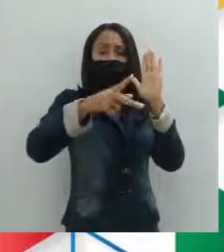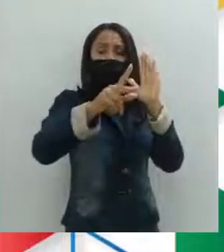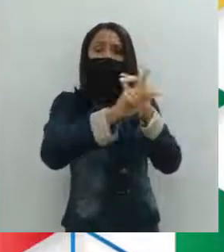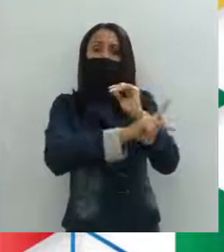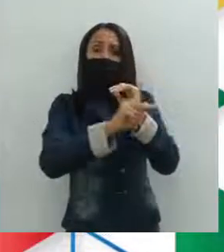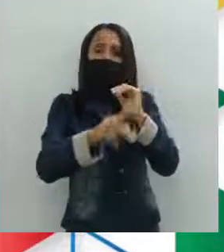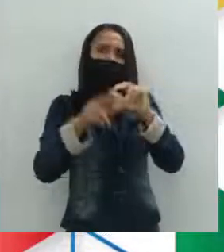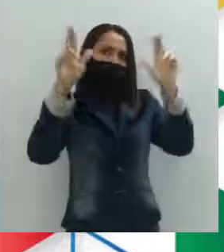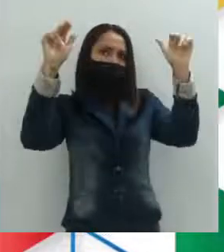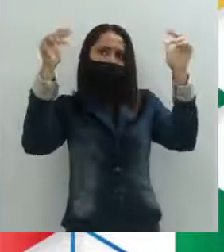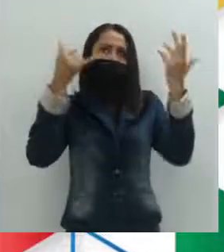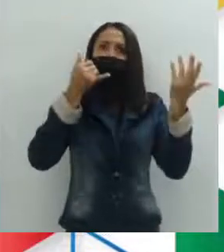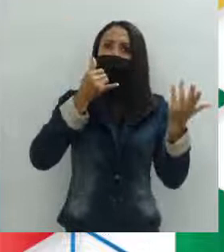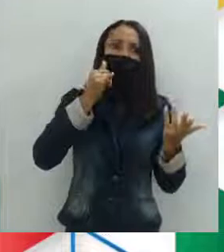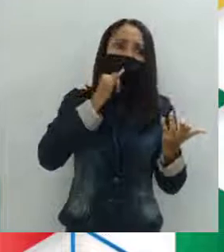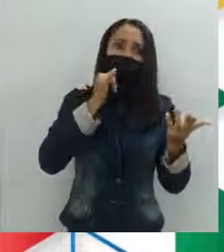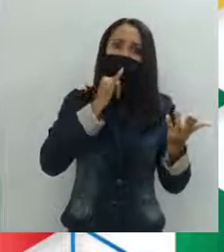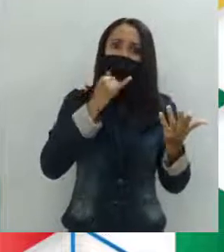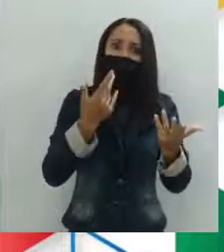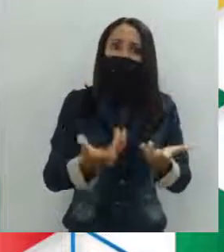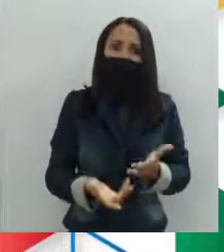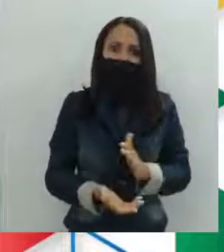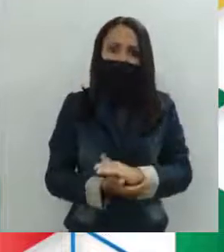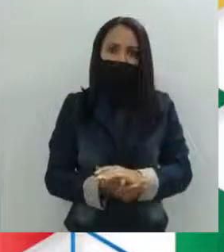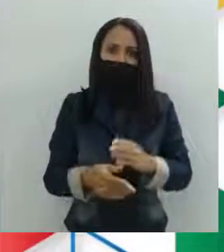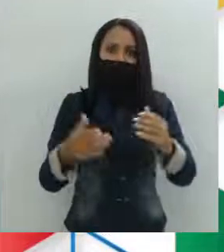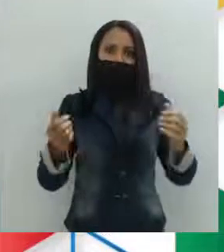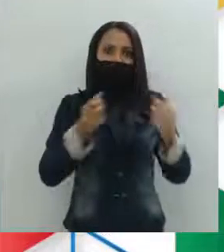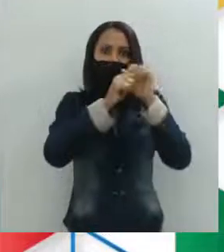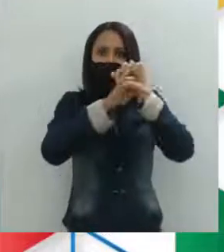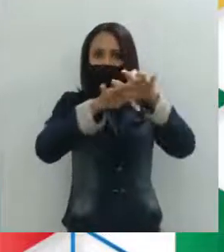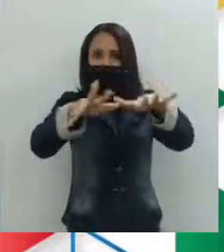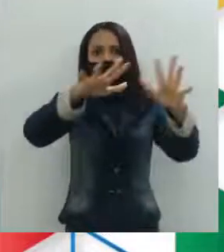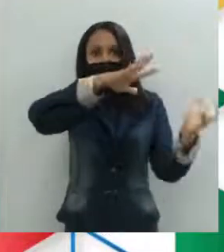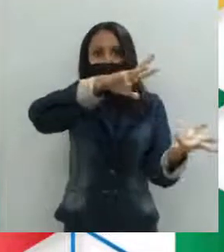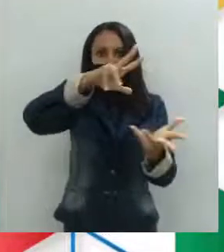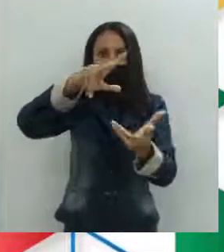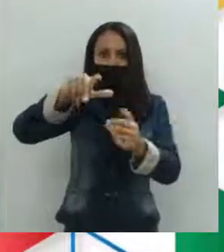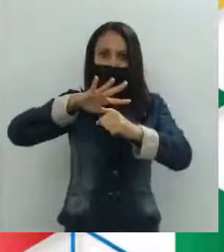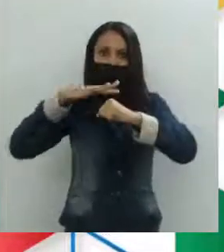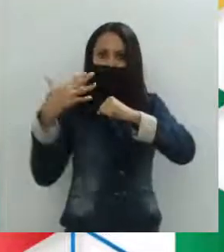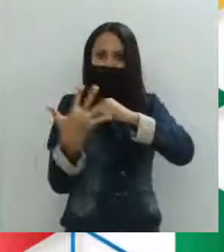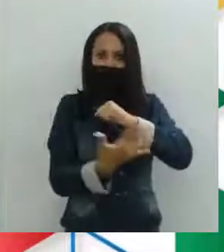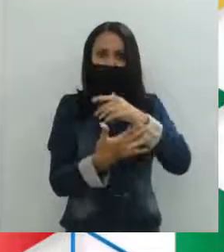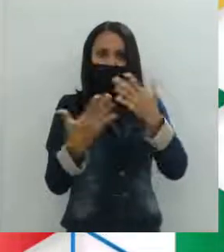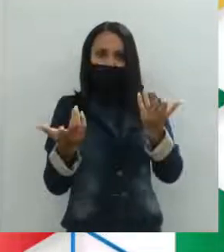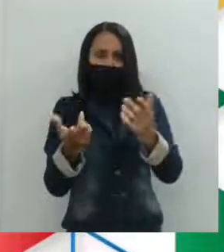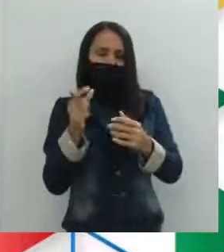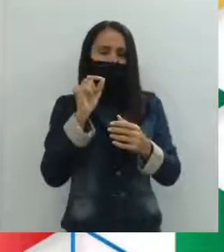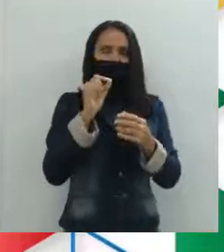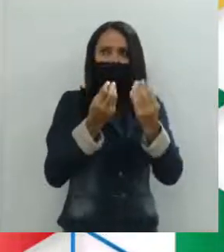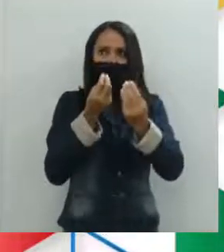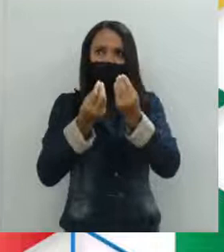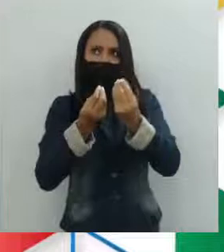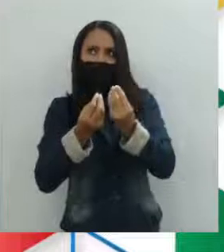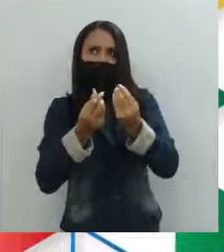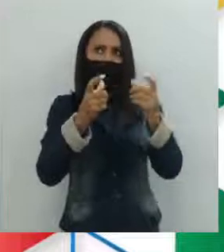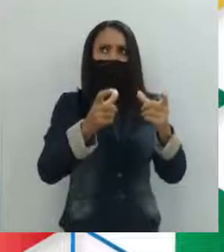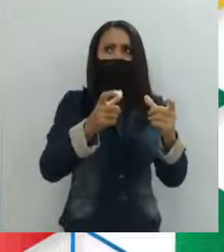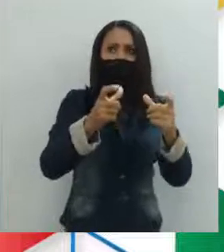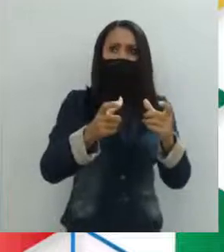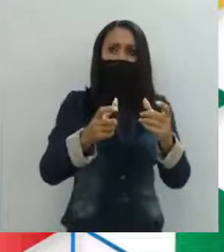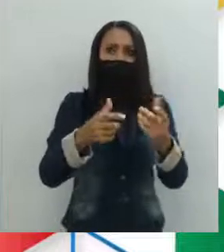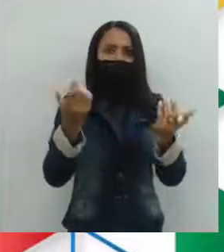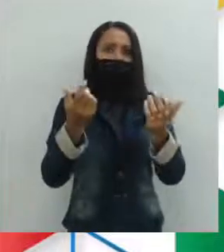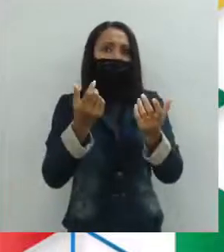um tema, por exemplo, essa pandemia. Então pense o que, quem, como, onde,